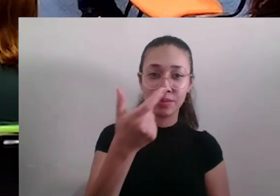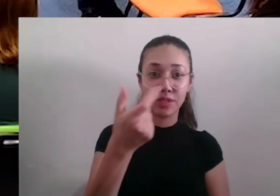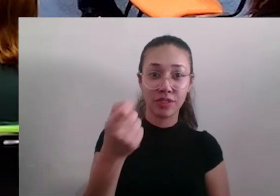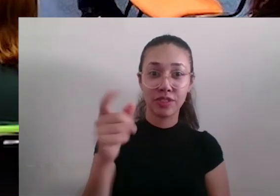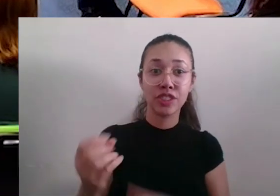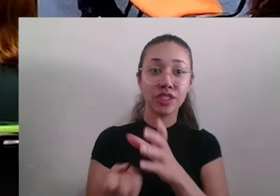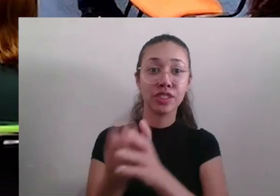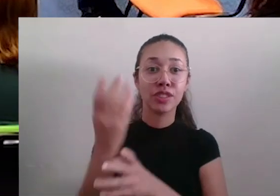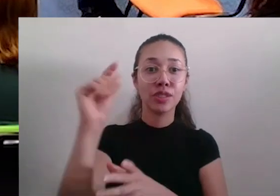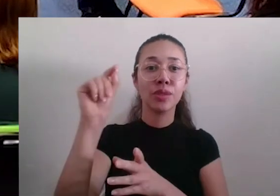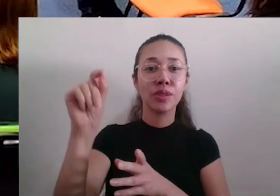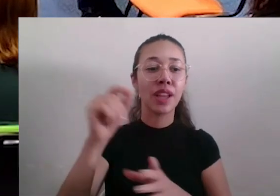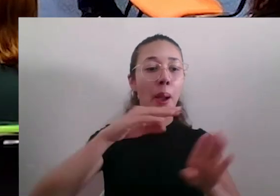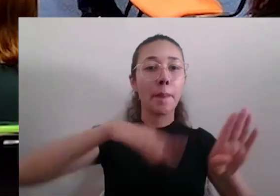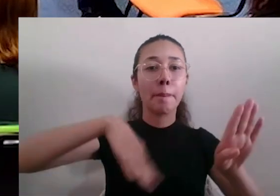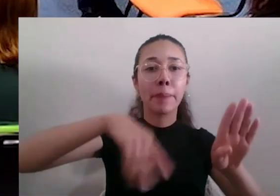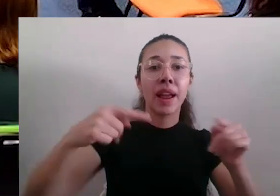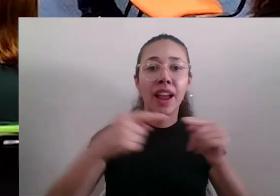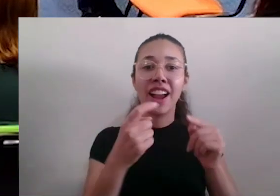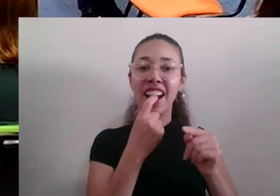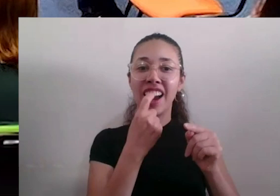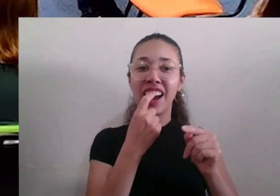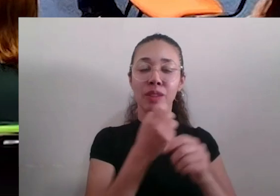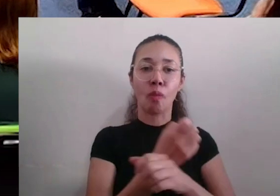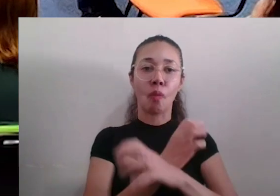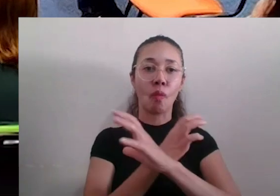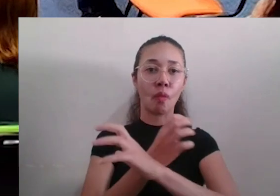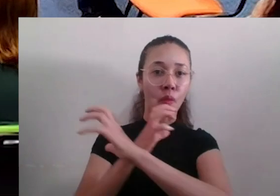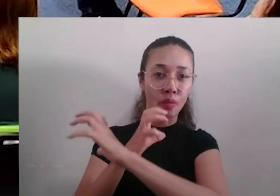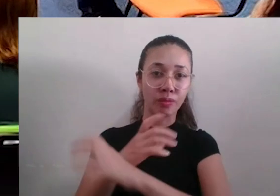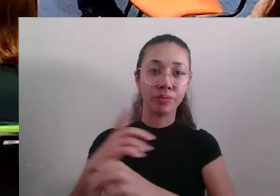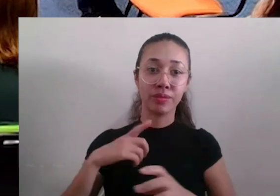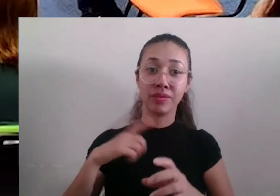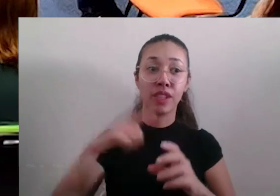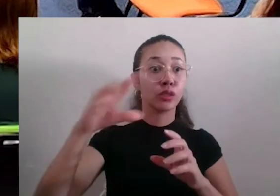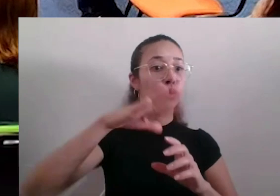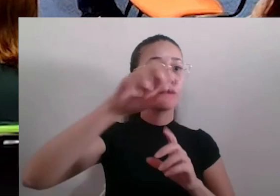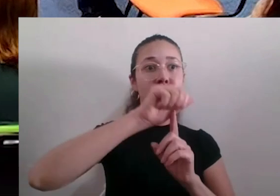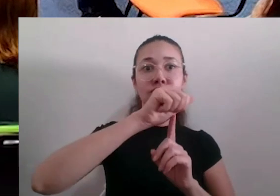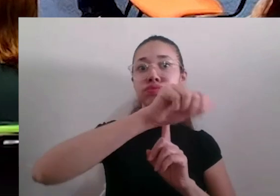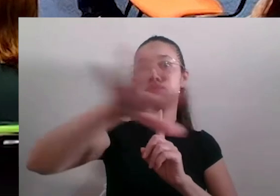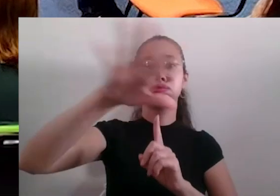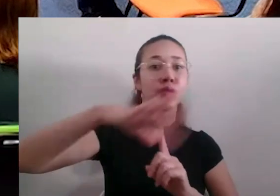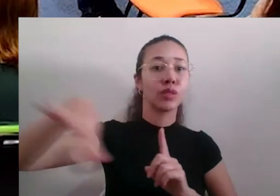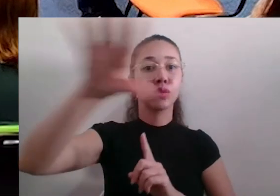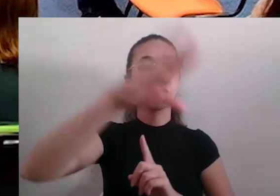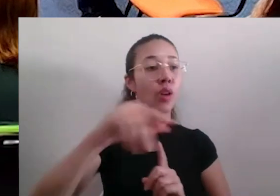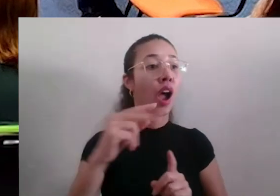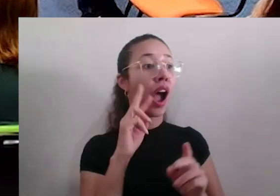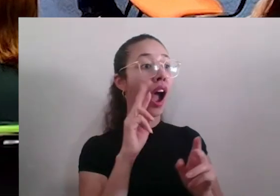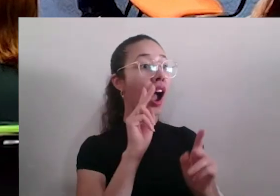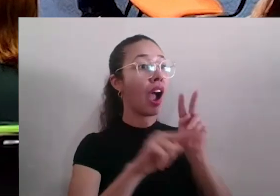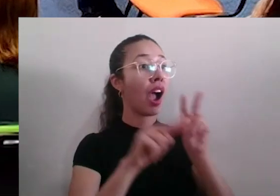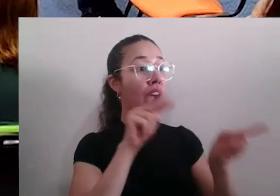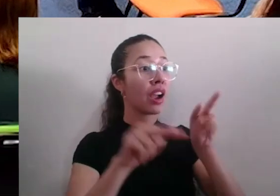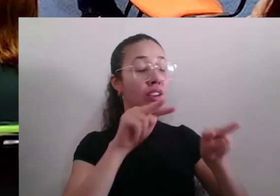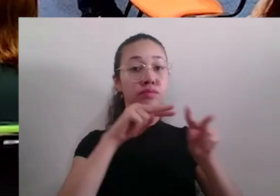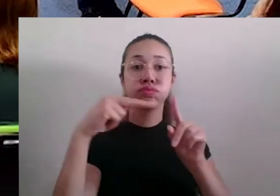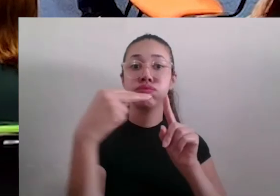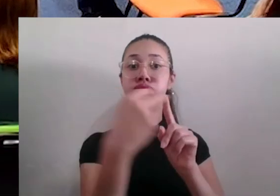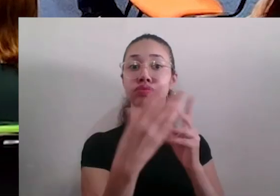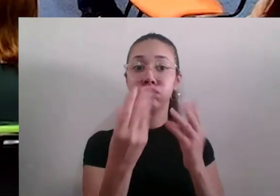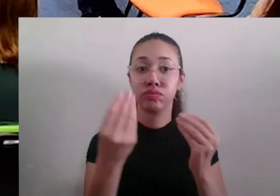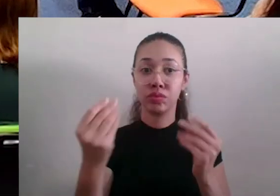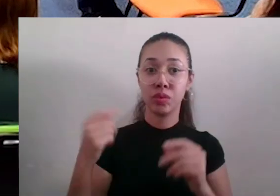Praia dos Ossos referência no estilo narrativo de podcasts em língua portuguesa que ultrapassou 5 milhões de downloads em